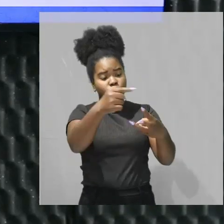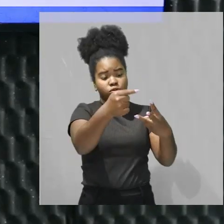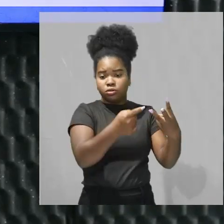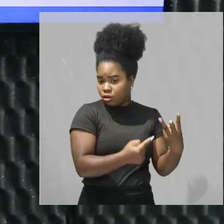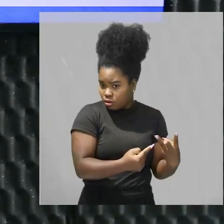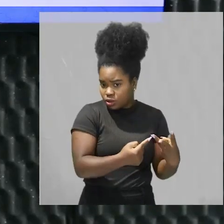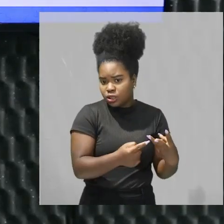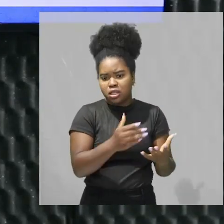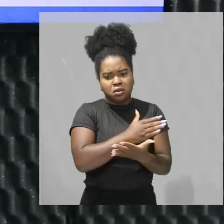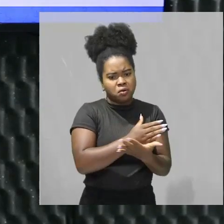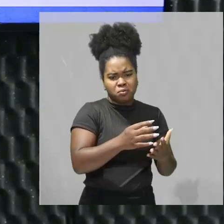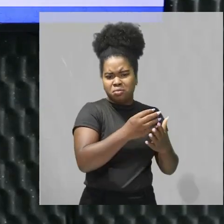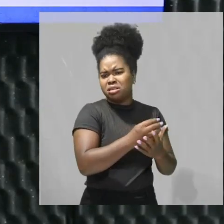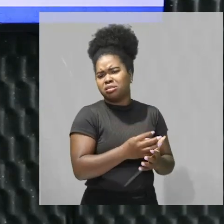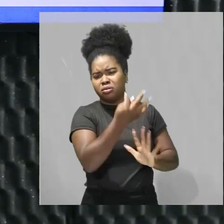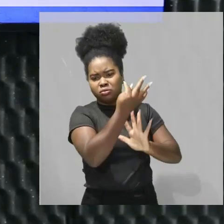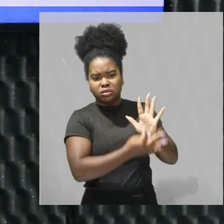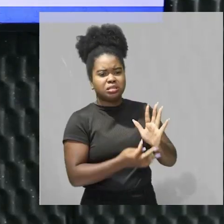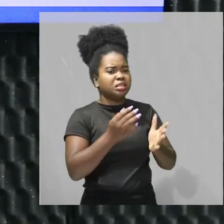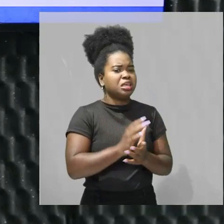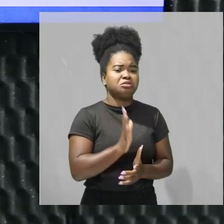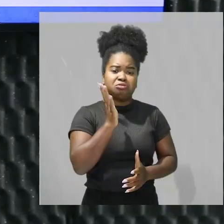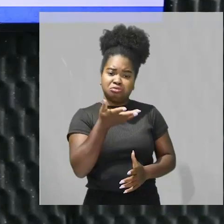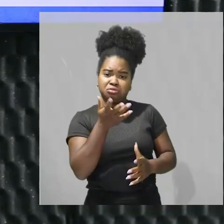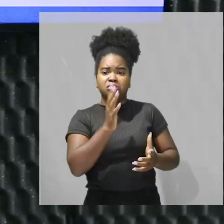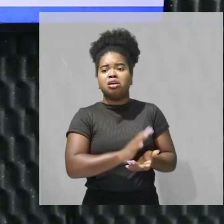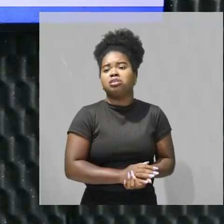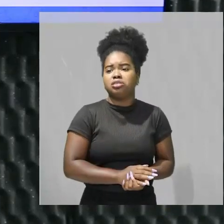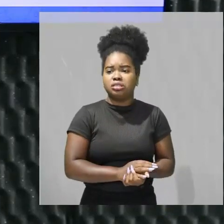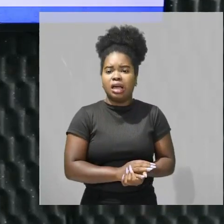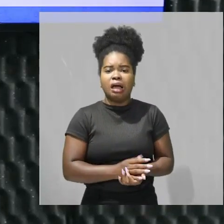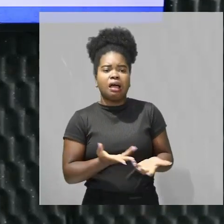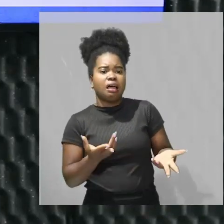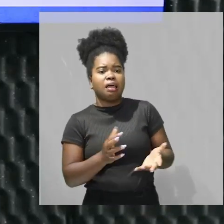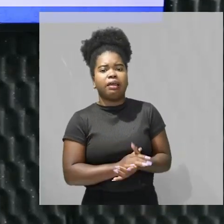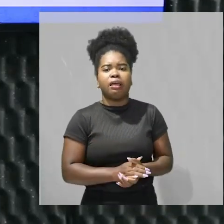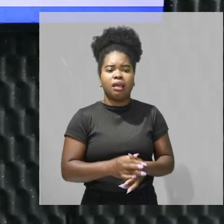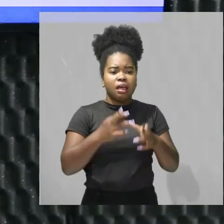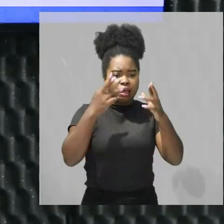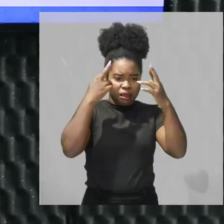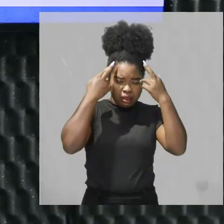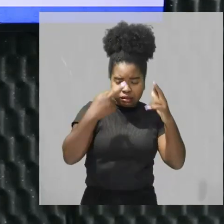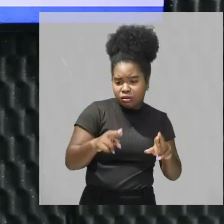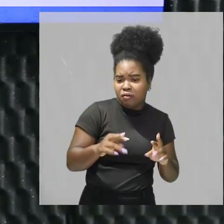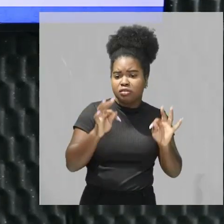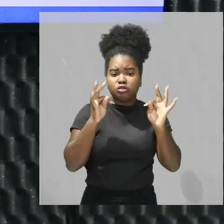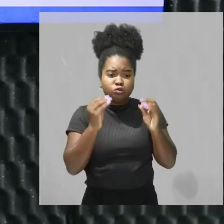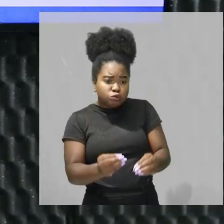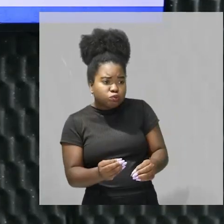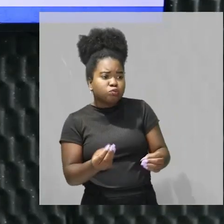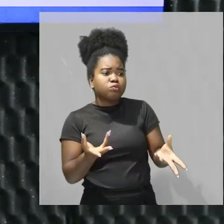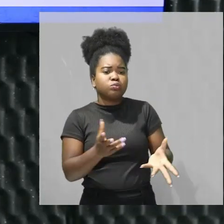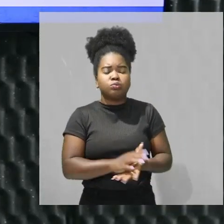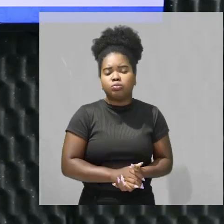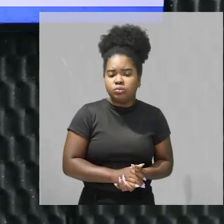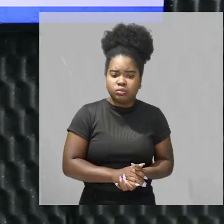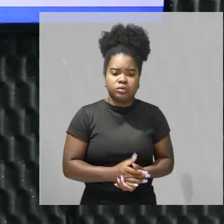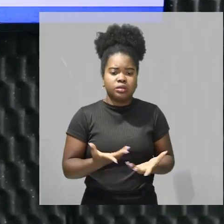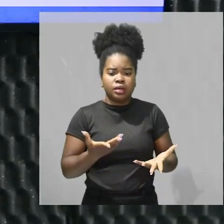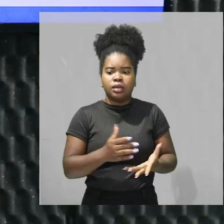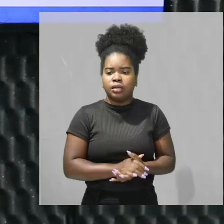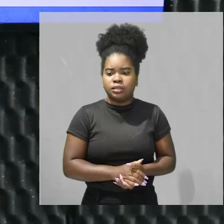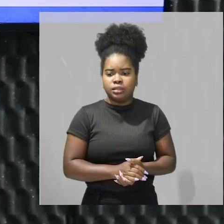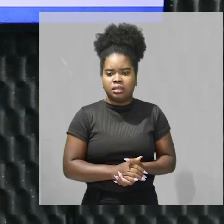o texto já dando uma solução, já fazendo uma proposta de intervenção. No desenvolvimento, ele não traz os argumentos que